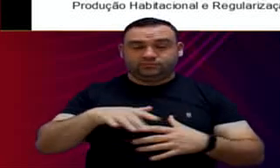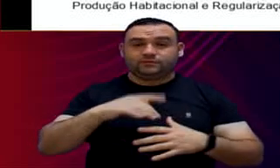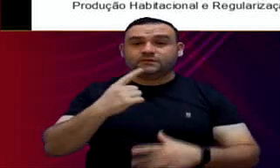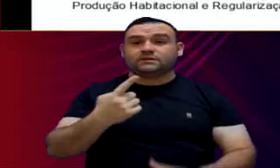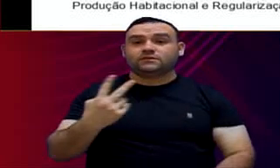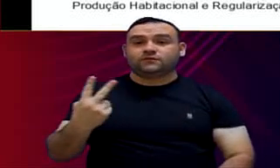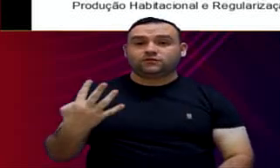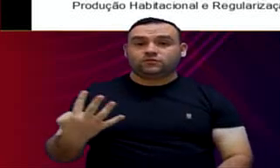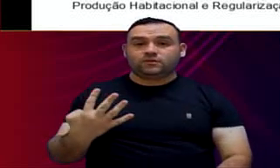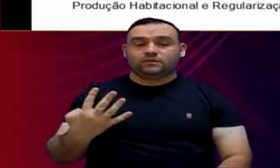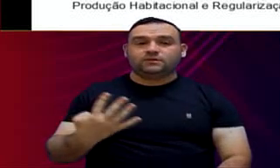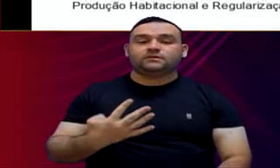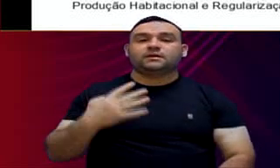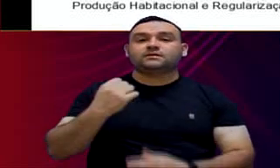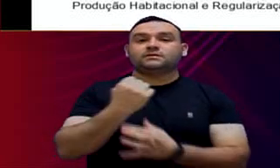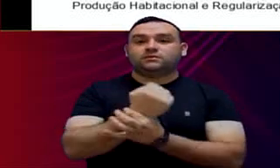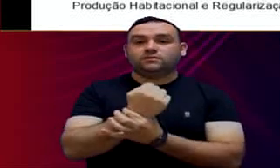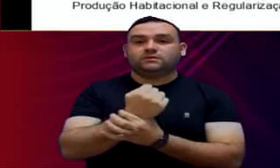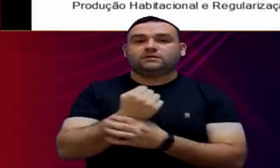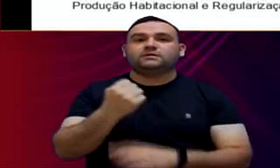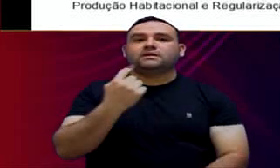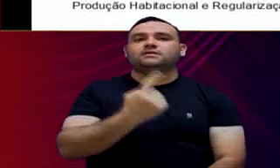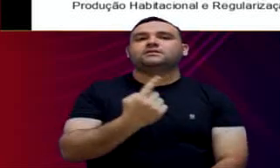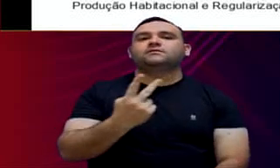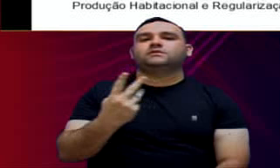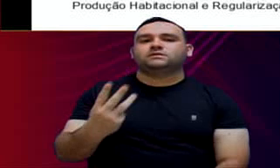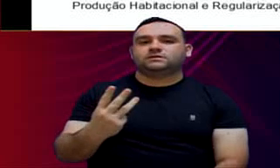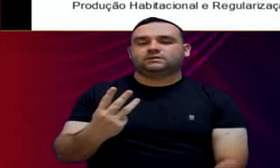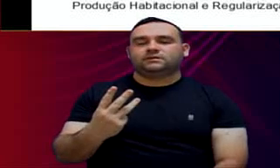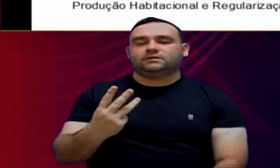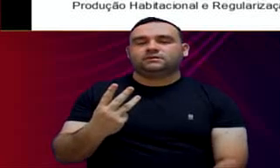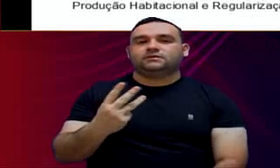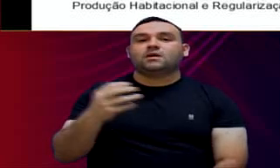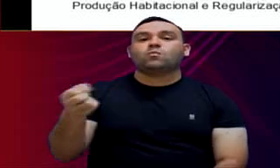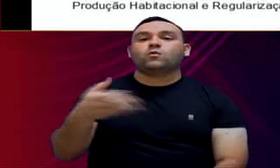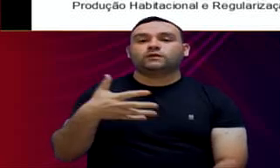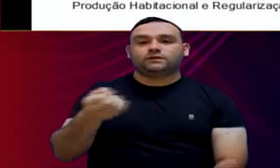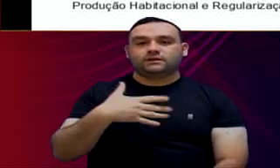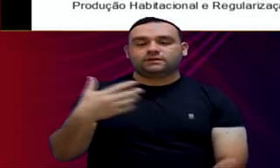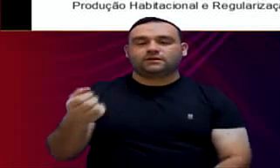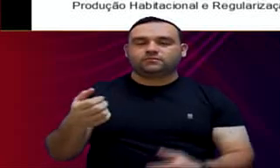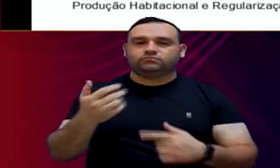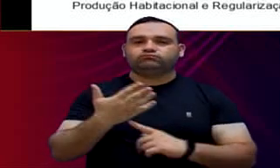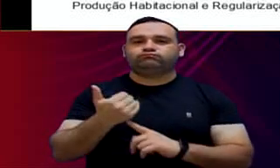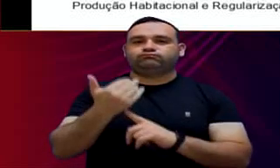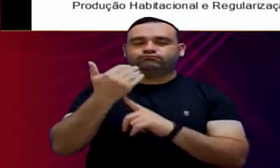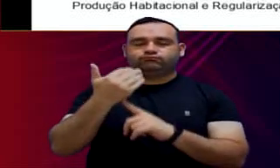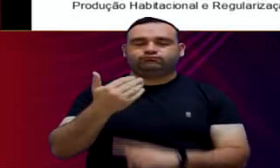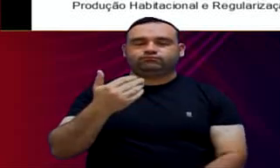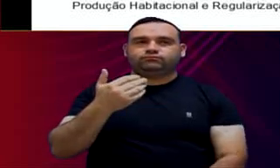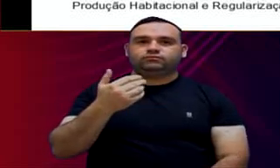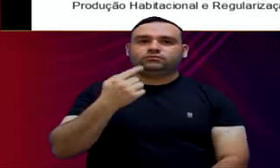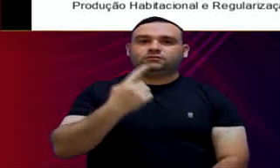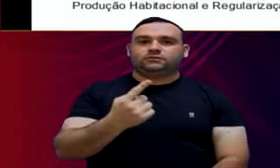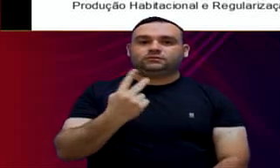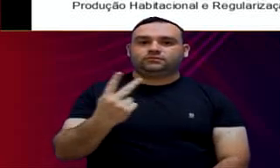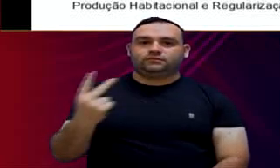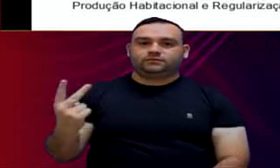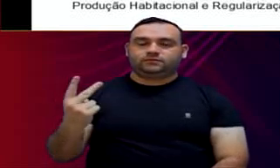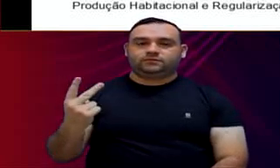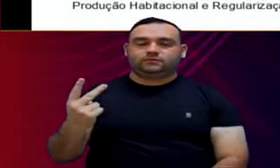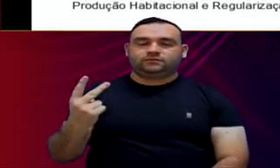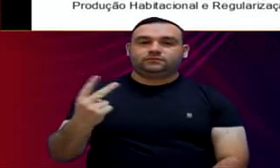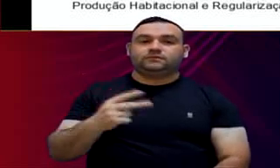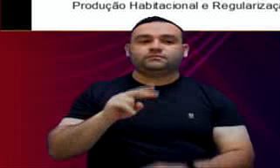124 segurança Urbana 123 modernização e inovação tecnológica 122